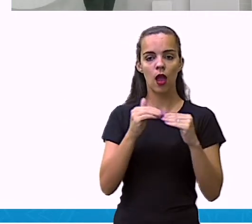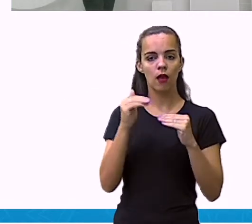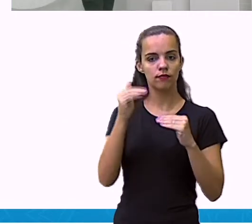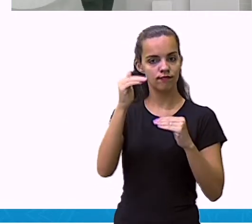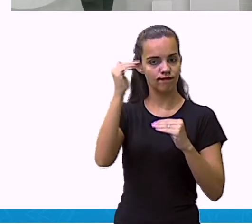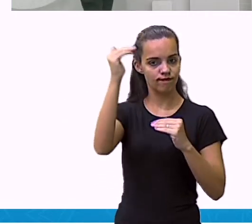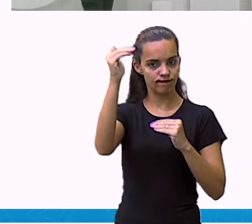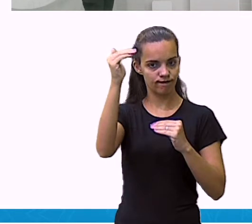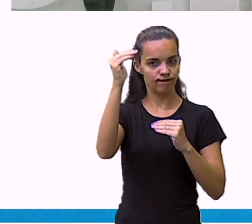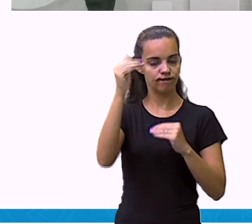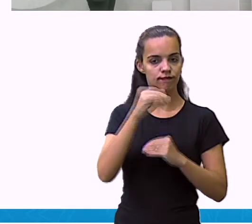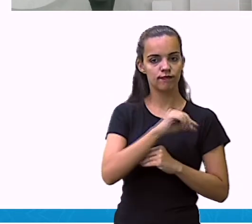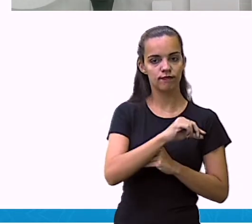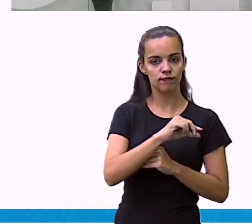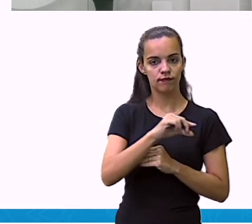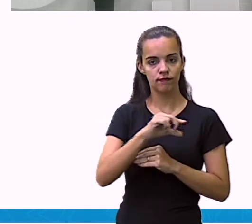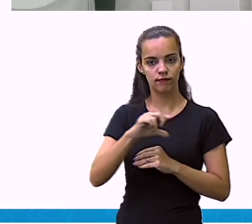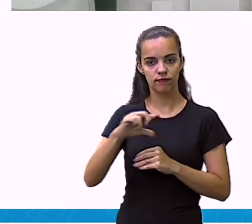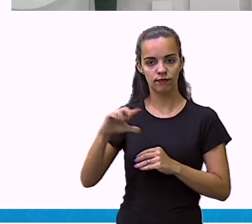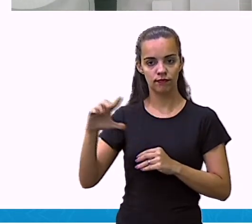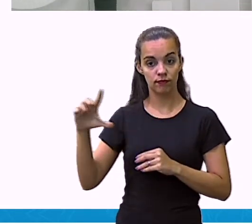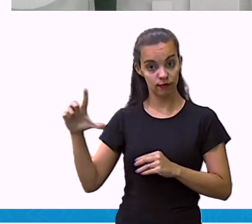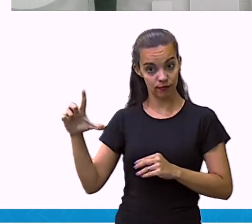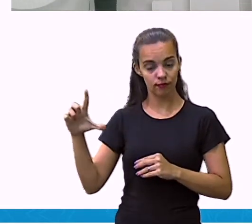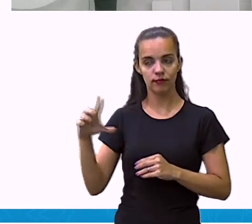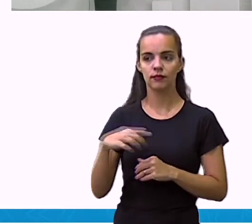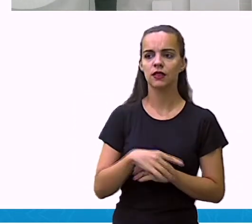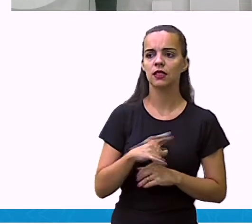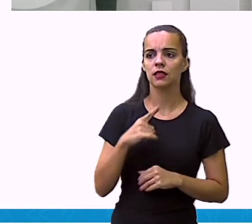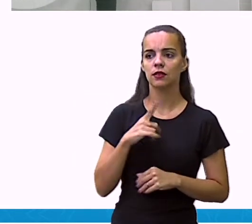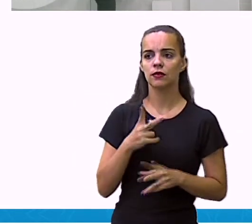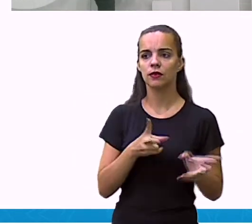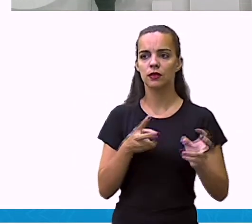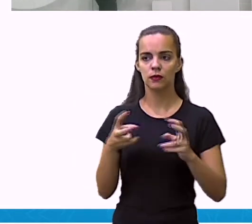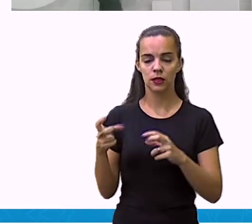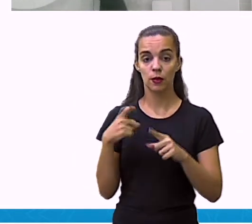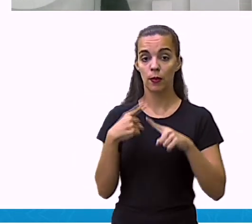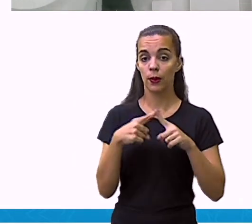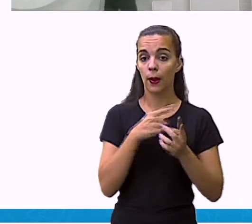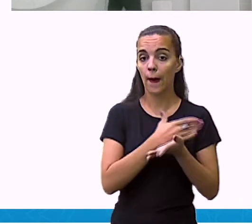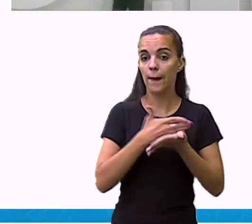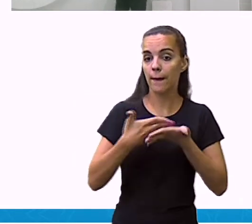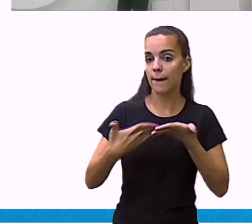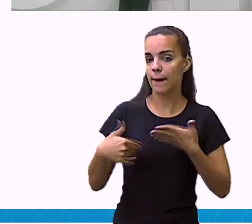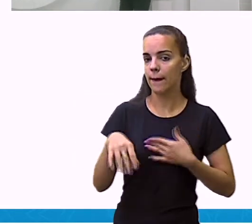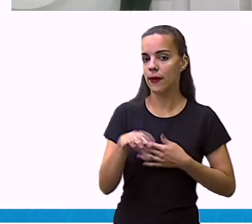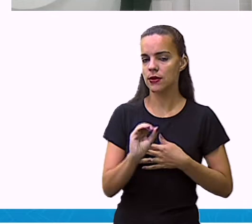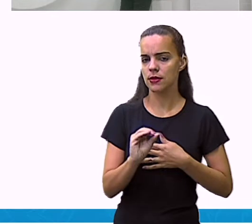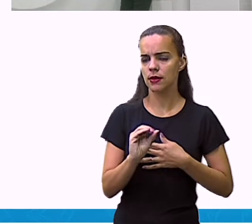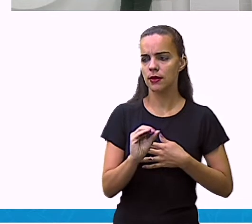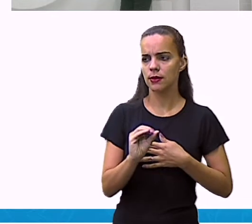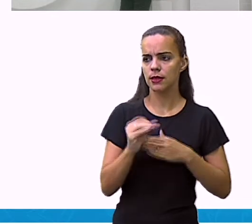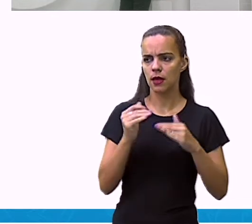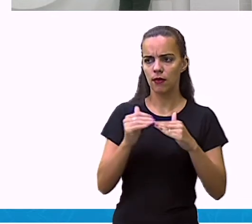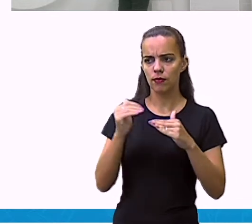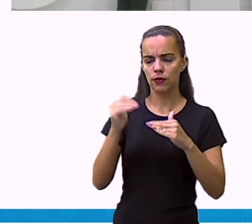eu posso comprovar isso, professora? Eu comecei com um número pequeno e fui para um